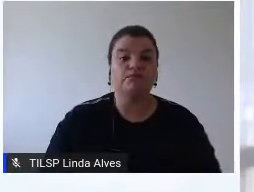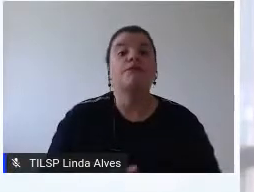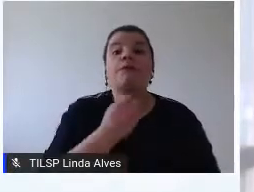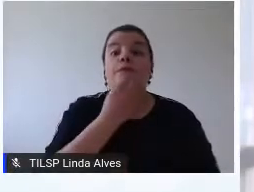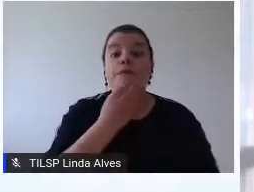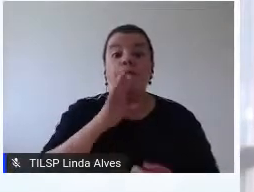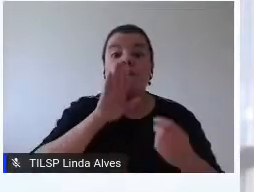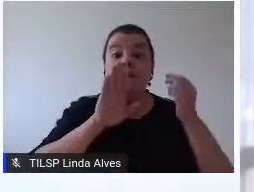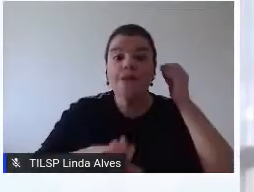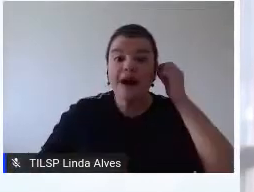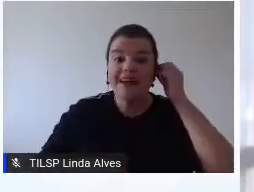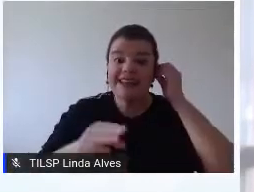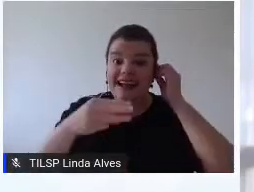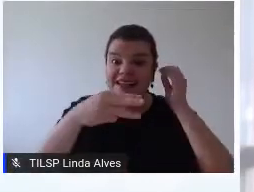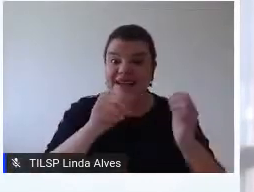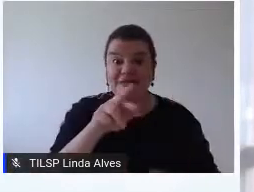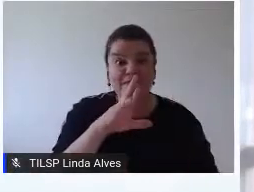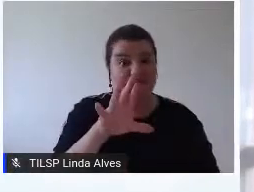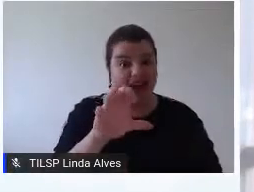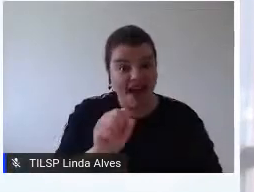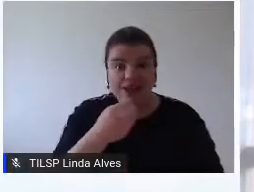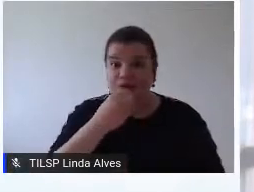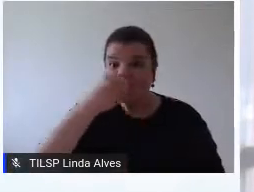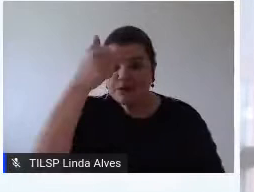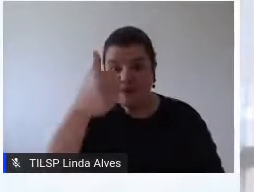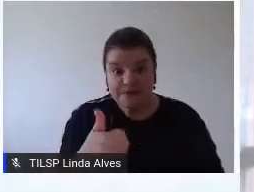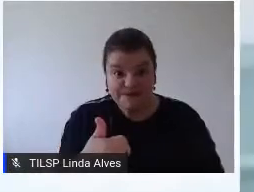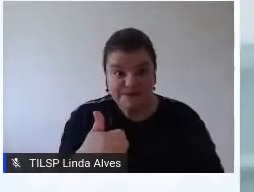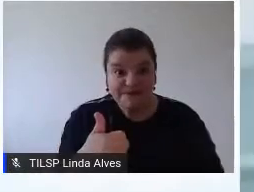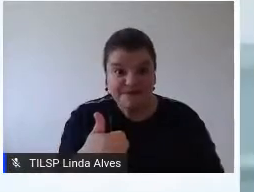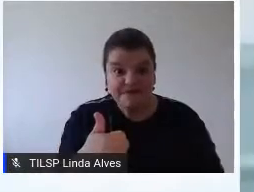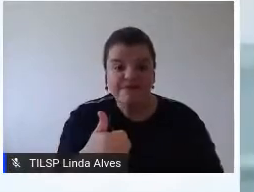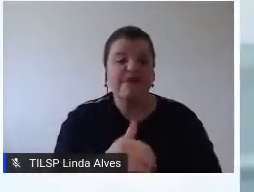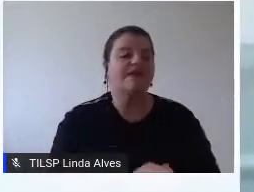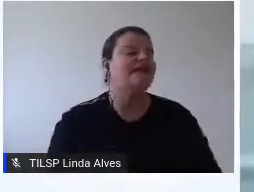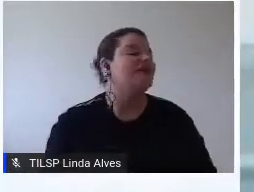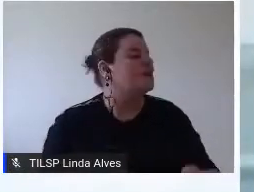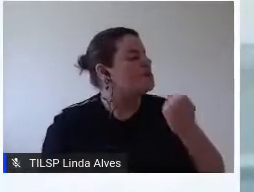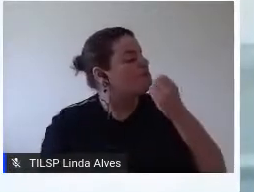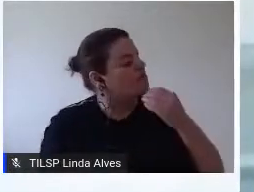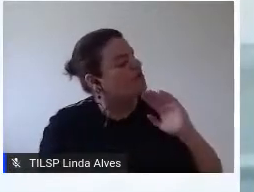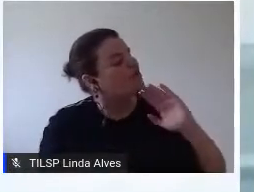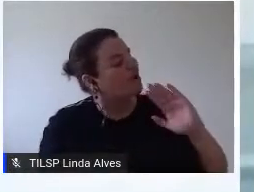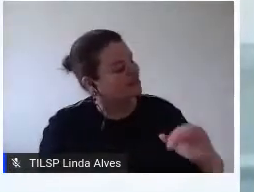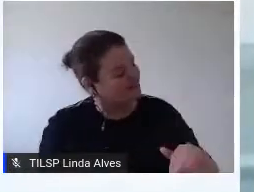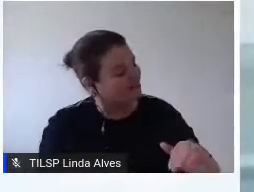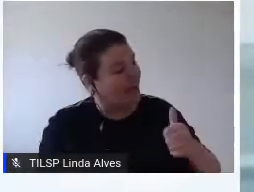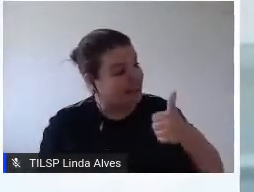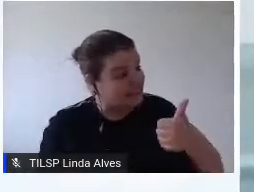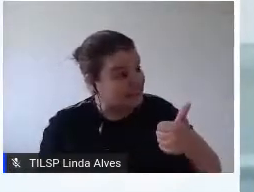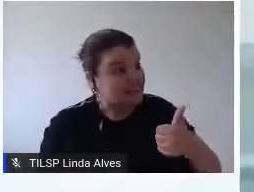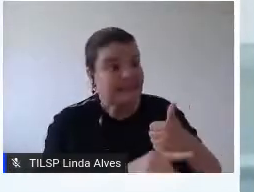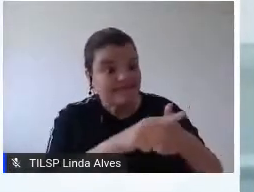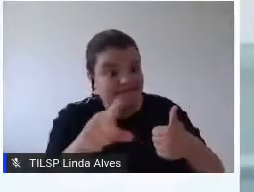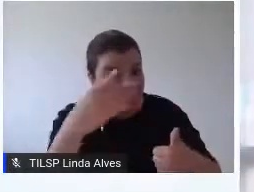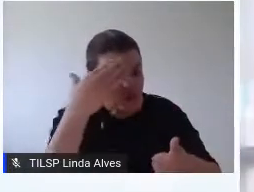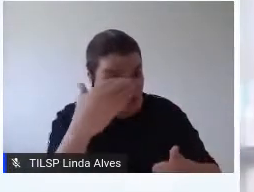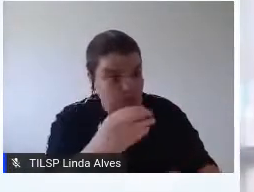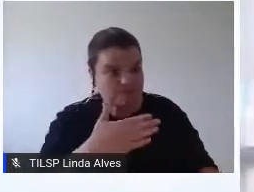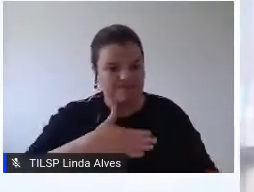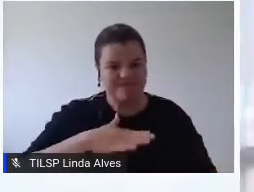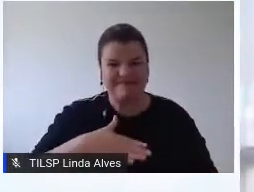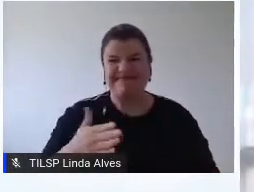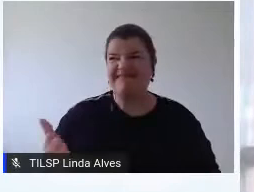Boa tarde, Marcos Verlaine. Como está você? Tudo bem? Gilce, boa tarde, tudo tranquilo. E por aí, como é que estão as coisas? As